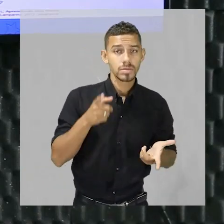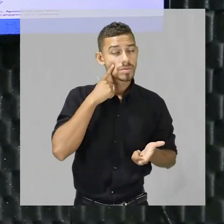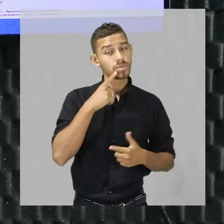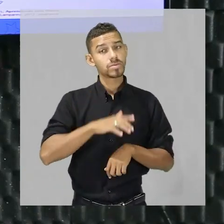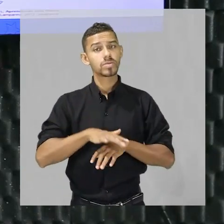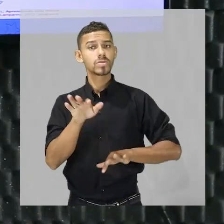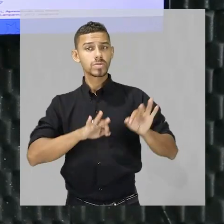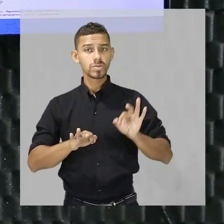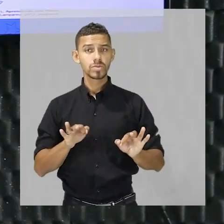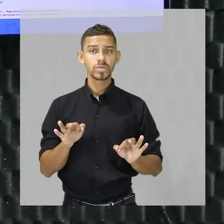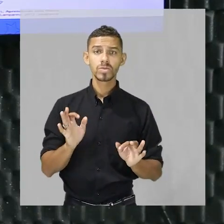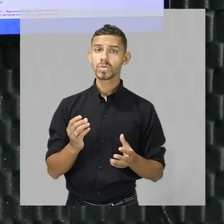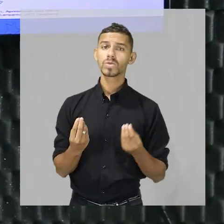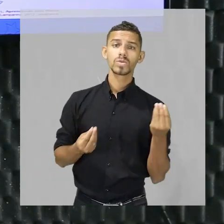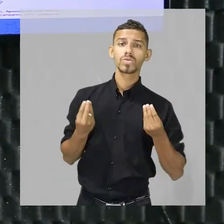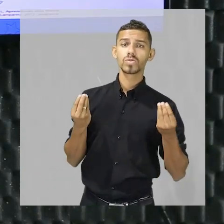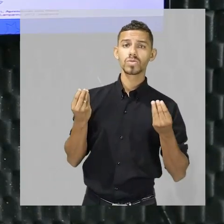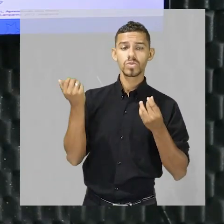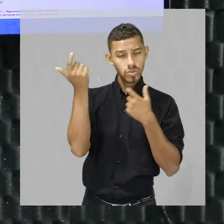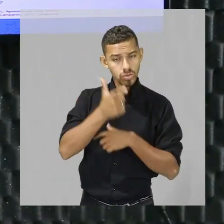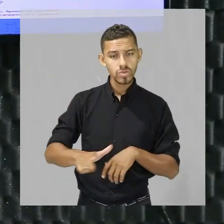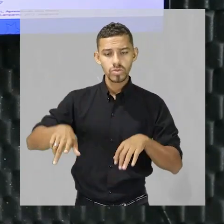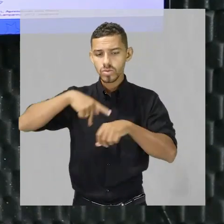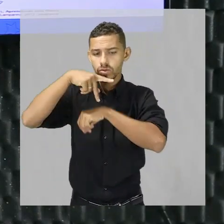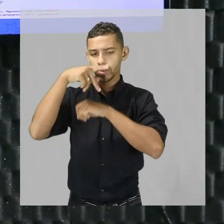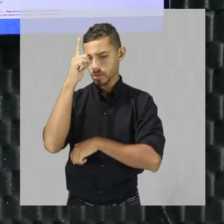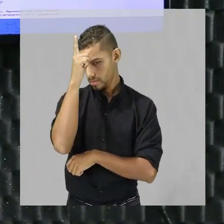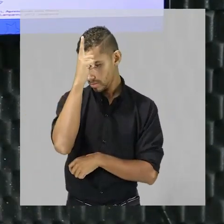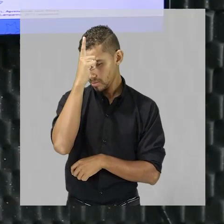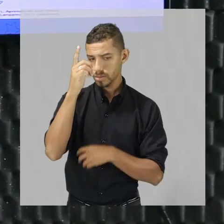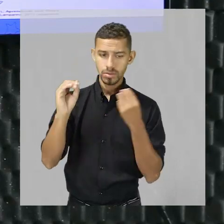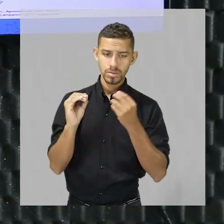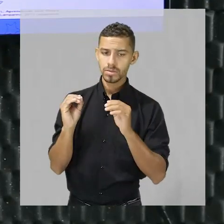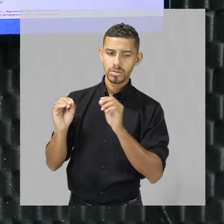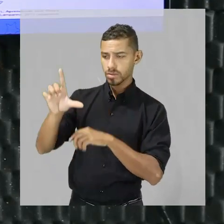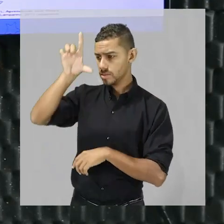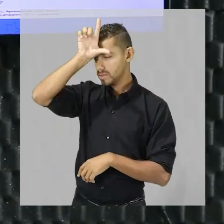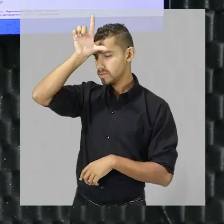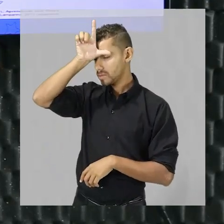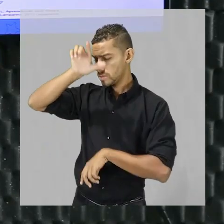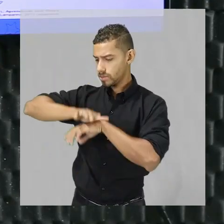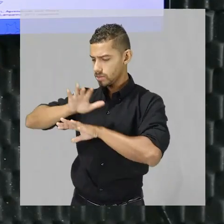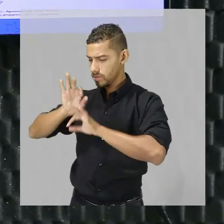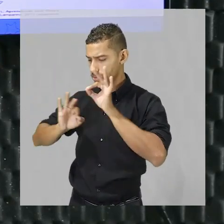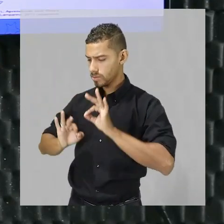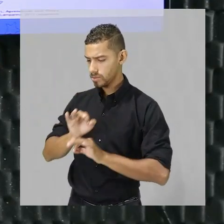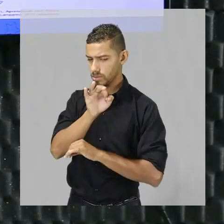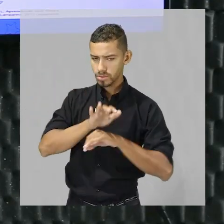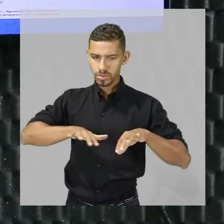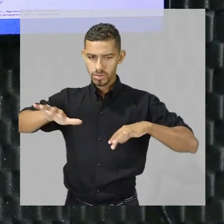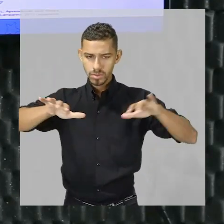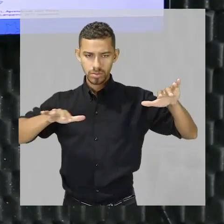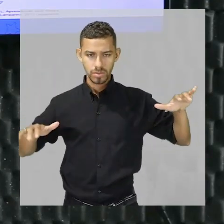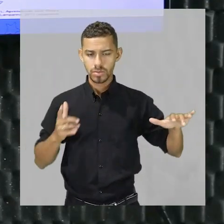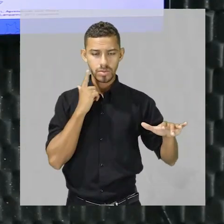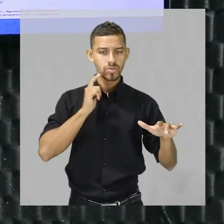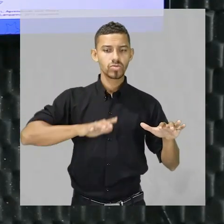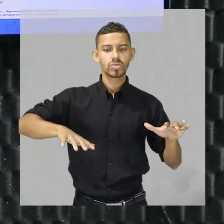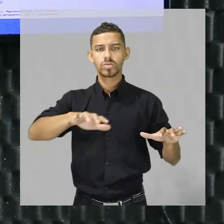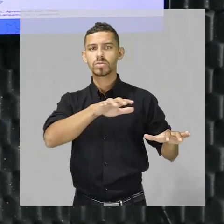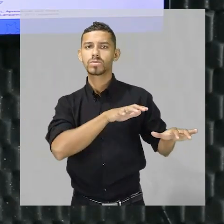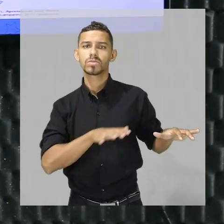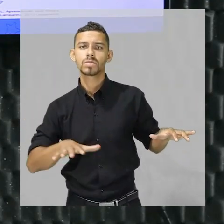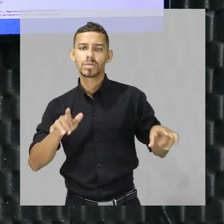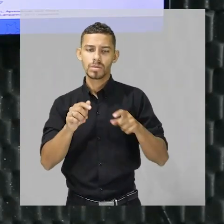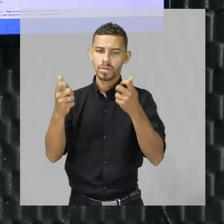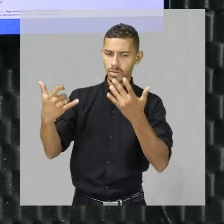nós vamos reorganizar essa Alemanha? Então, foi decidido, entre esses países, entre esses líderes, que a Alemanha seria dividida em zonas de ocupação,